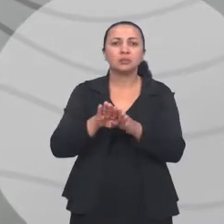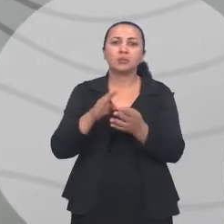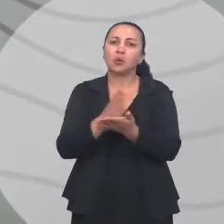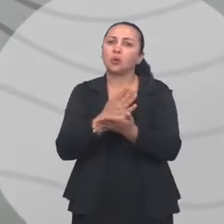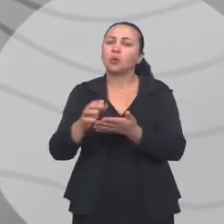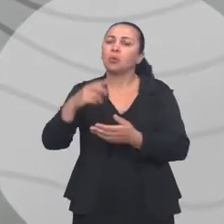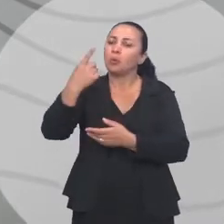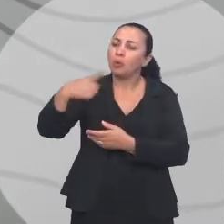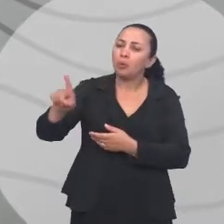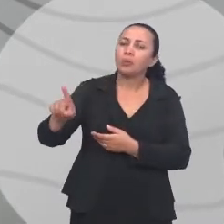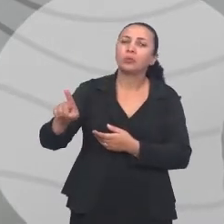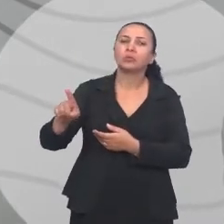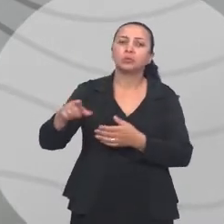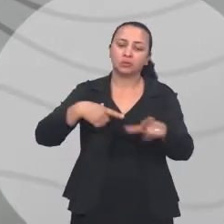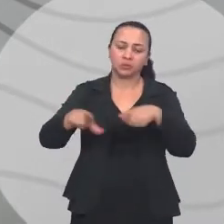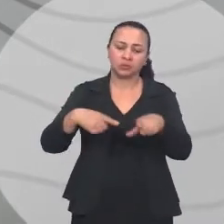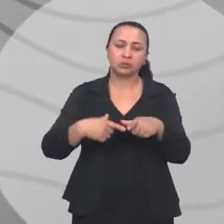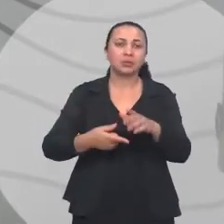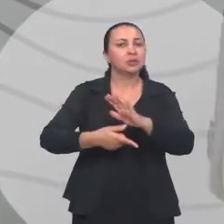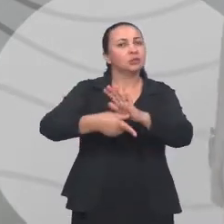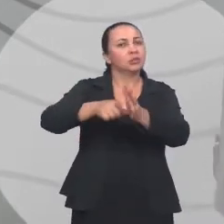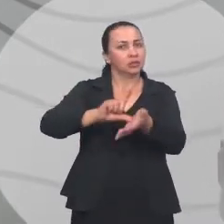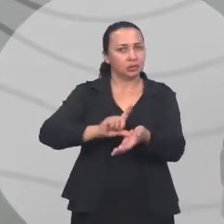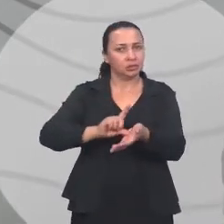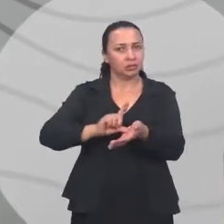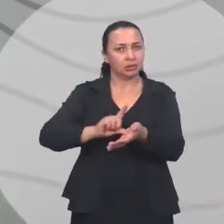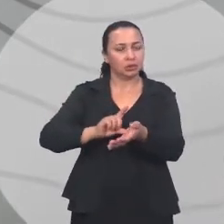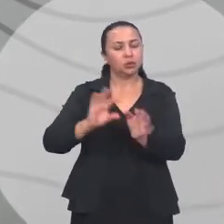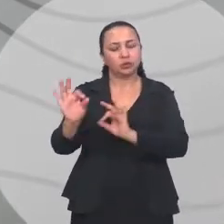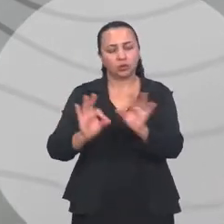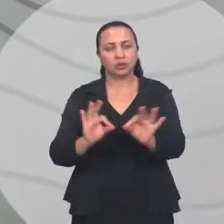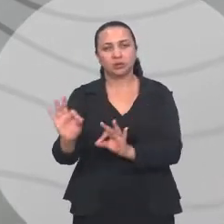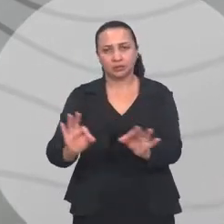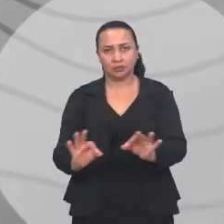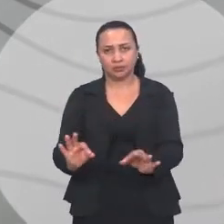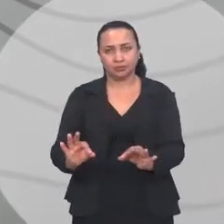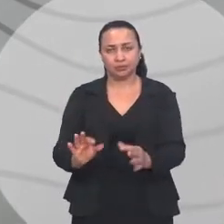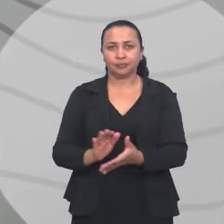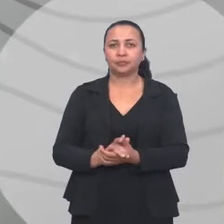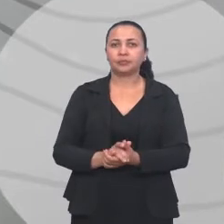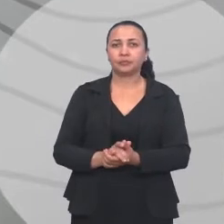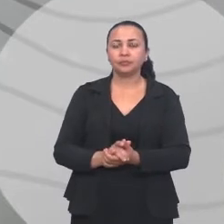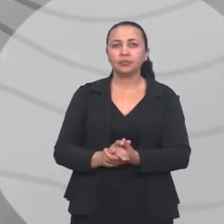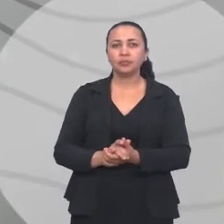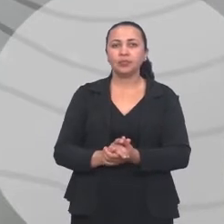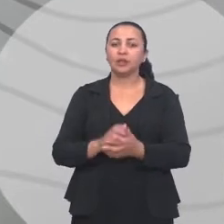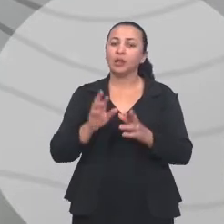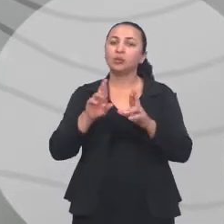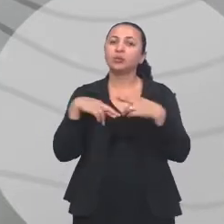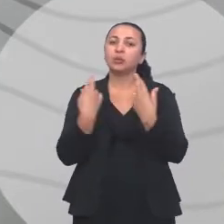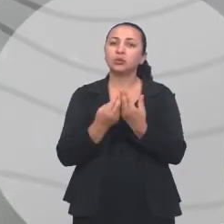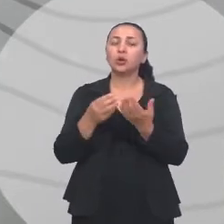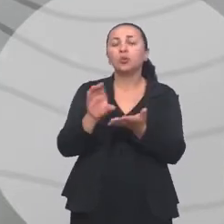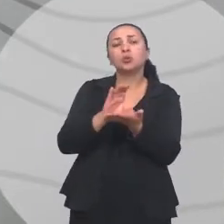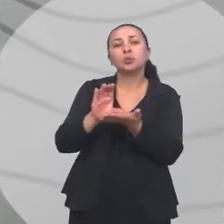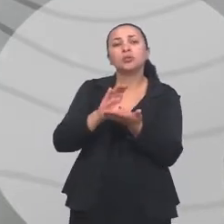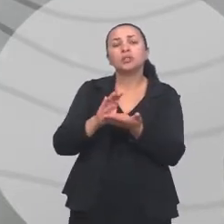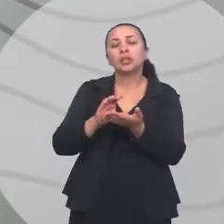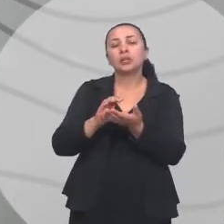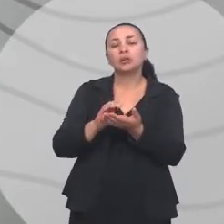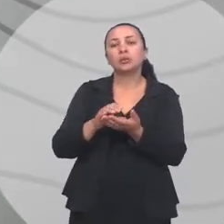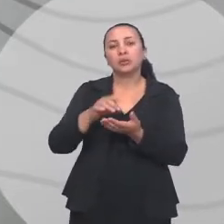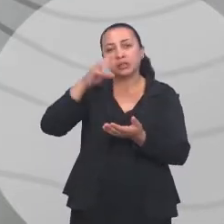necessidades alguns outros trabalhos prévios de preparação bom então não consegue o que ficou definido